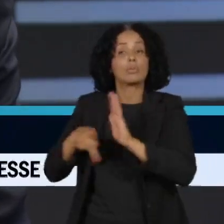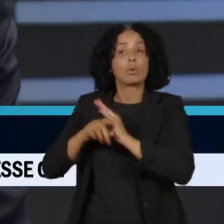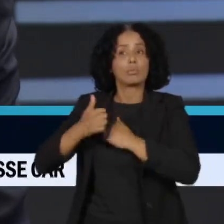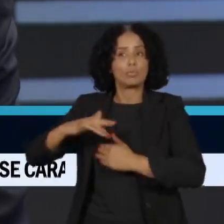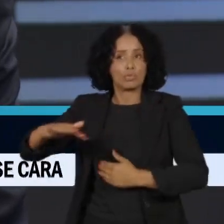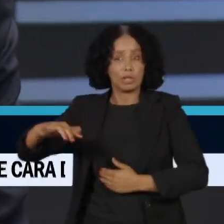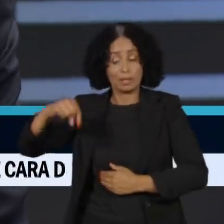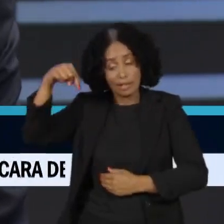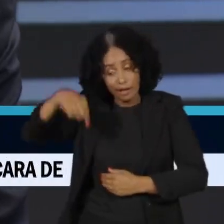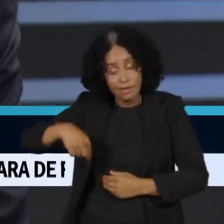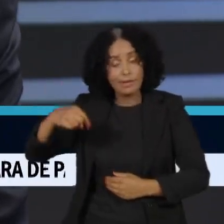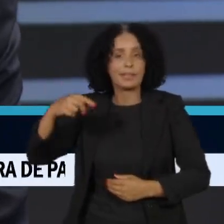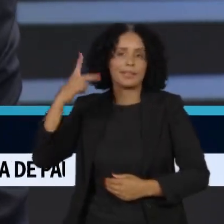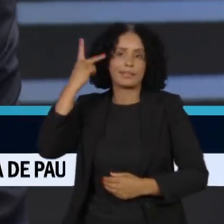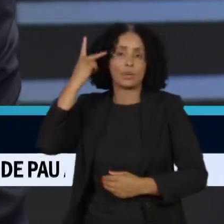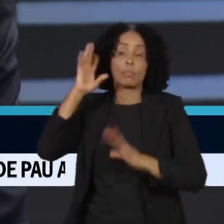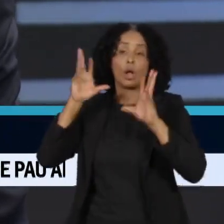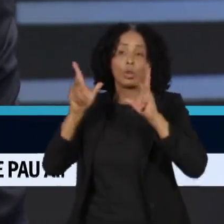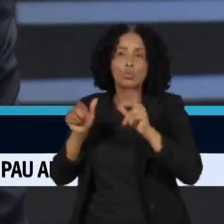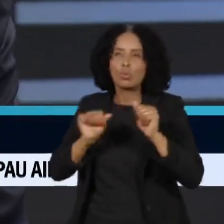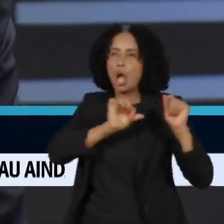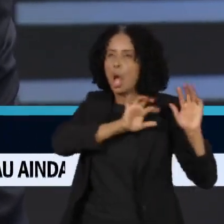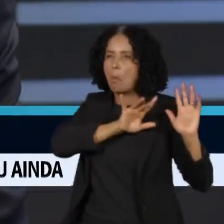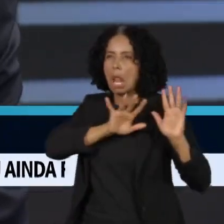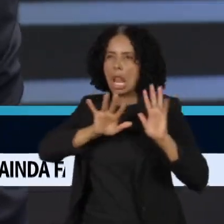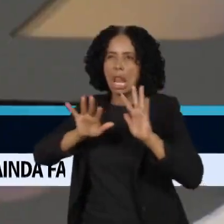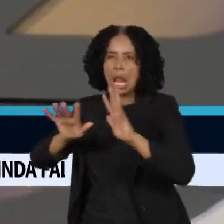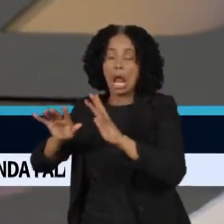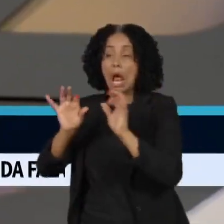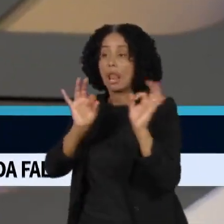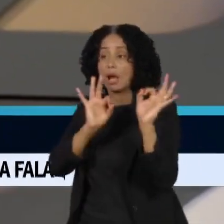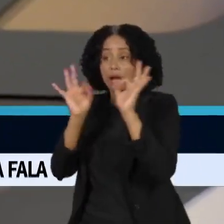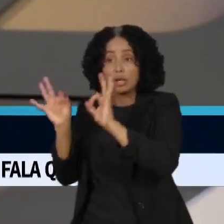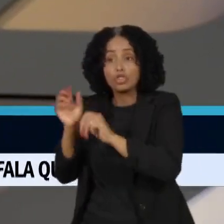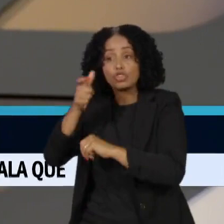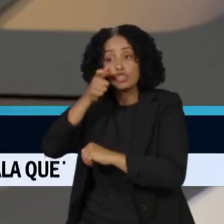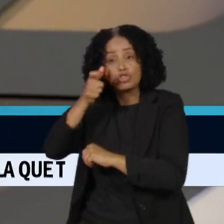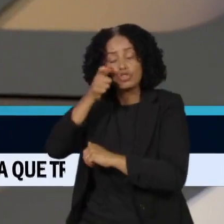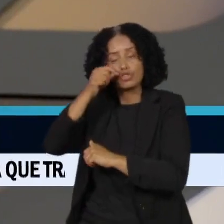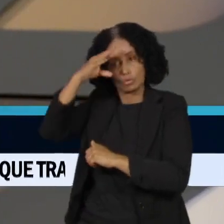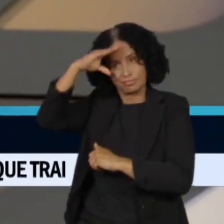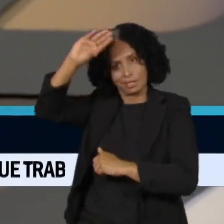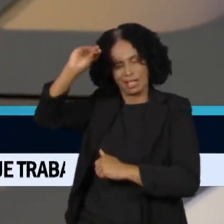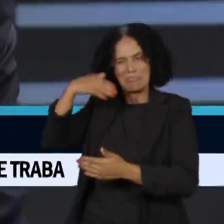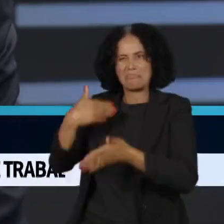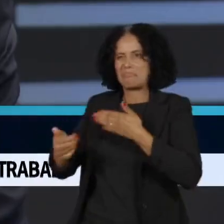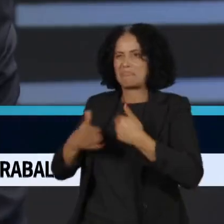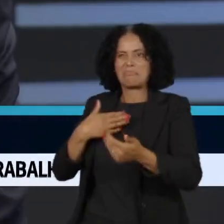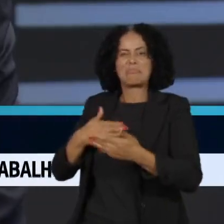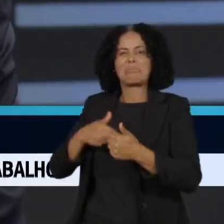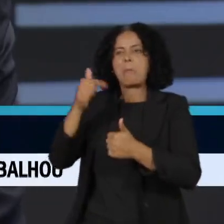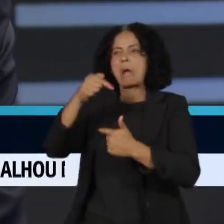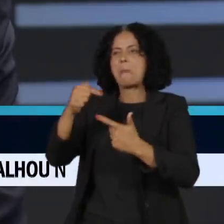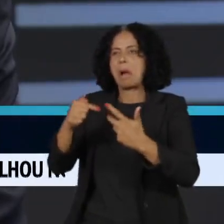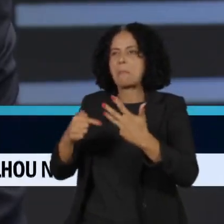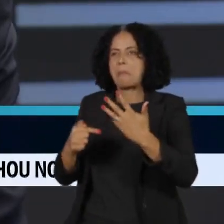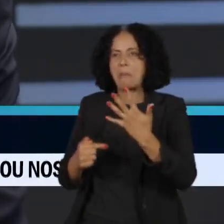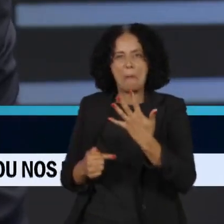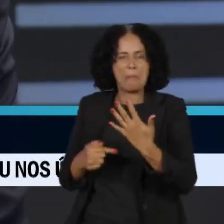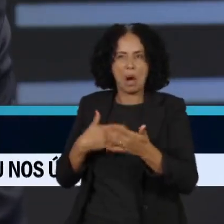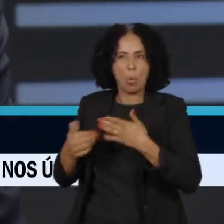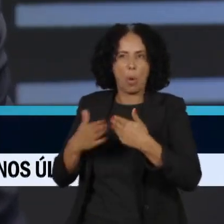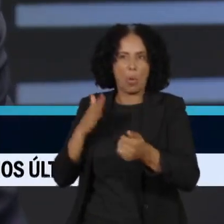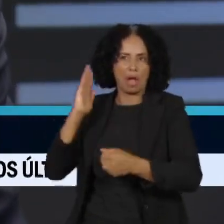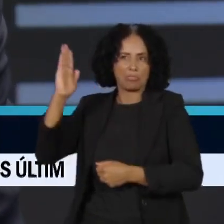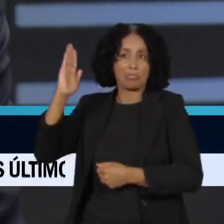aqui, paulistas, íamos ao Pacaembu para assistir o Pelé, independente do time. Iam santistas, mas iam palmeirenses, corintianos, são paulinos,